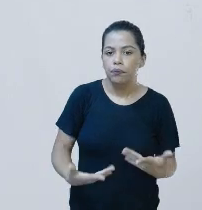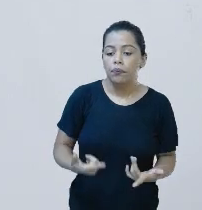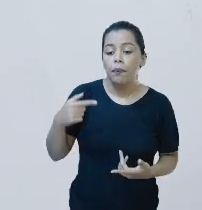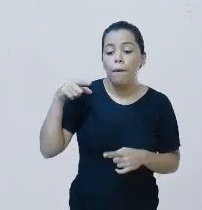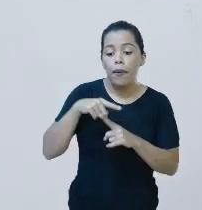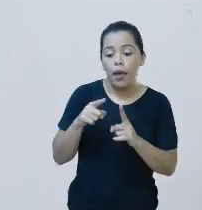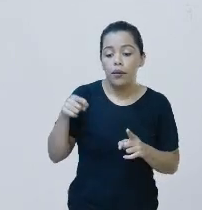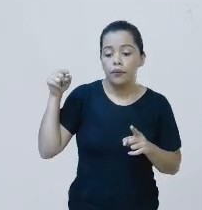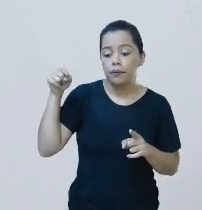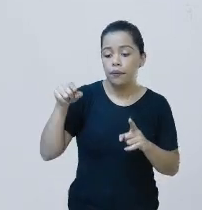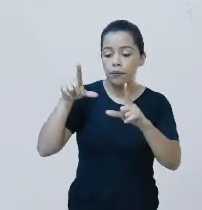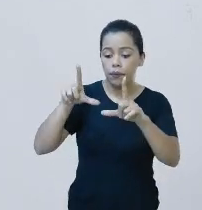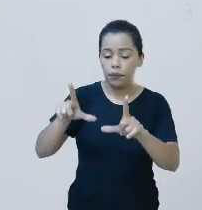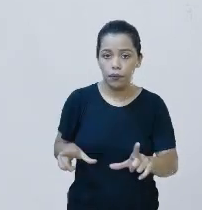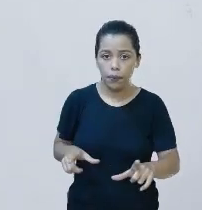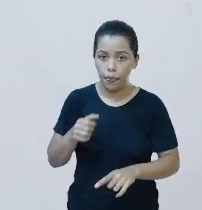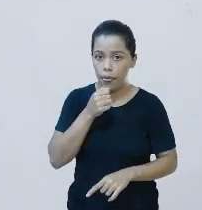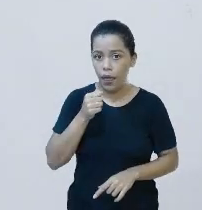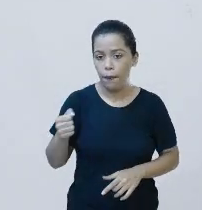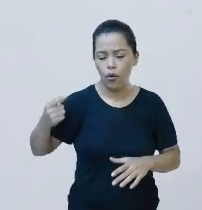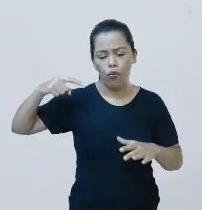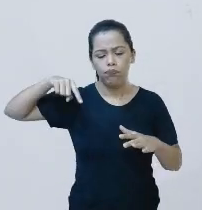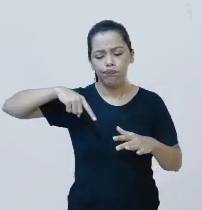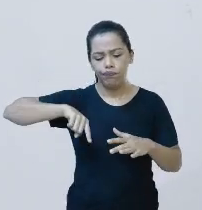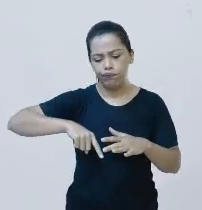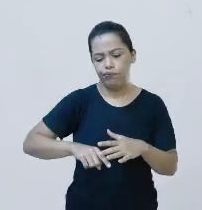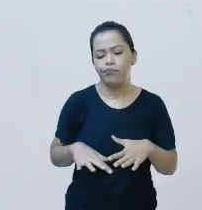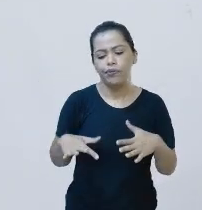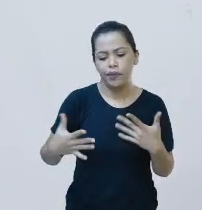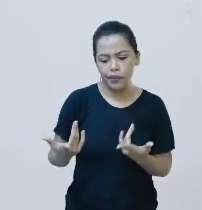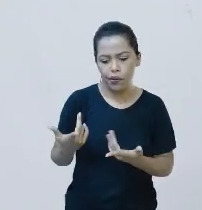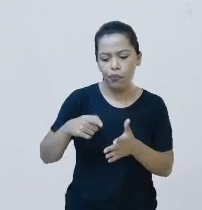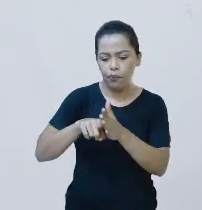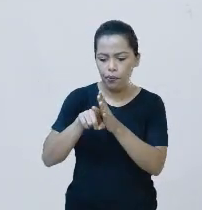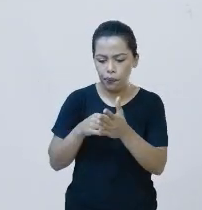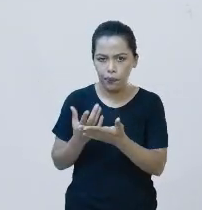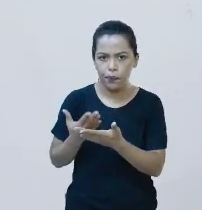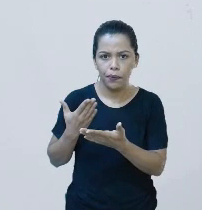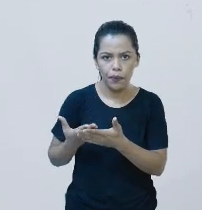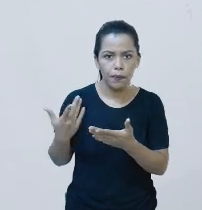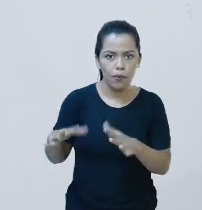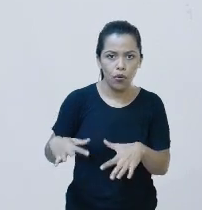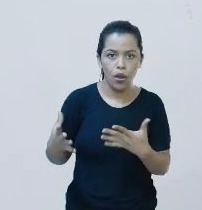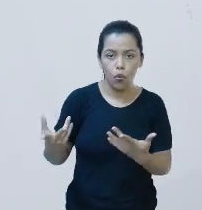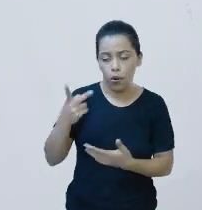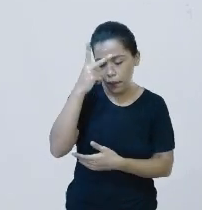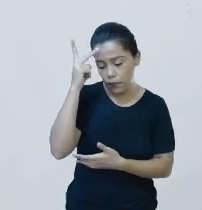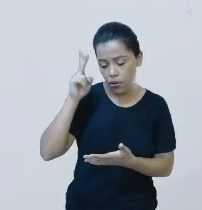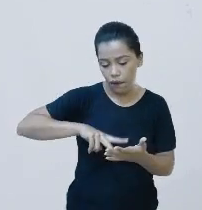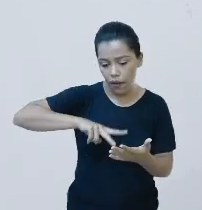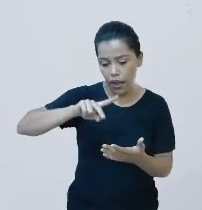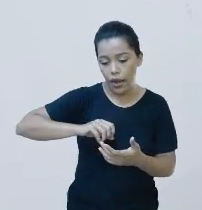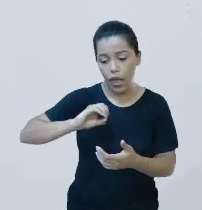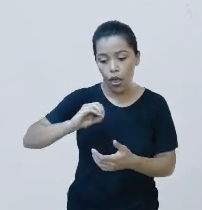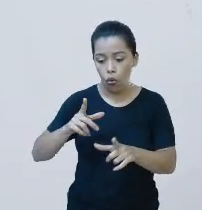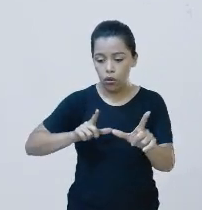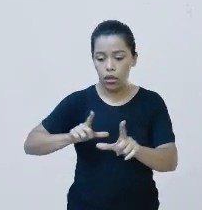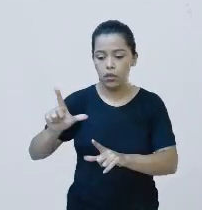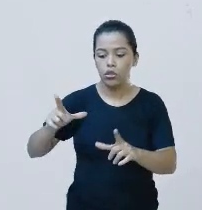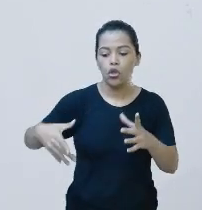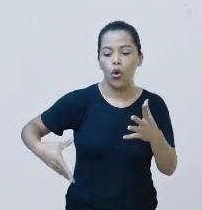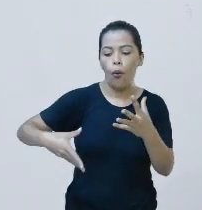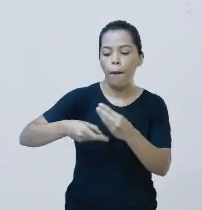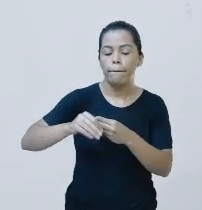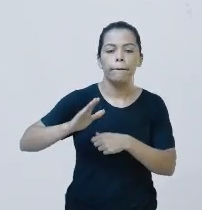ela vai se aprofundar para que a informação chegue a outra pessoa de uma forma mais completa. É necessário um